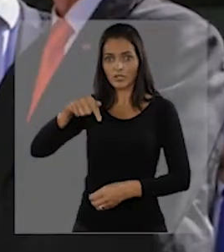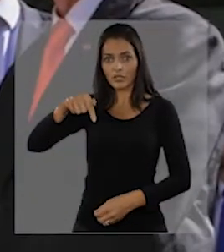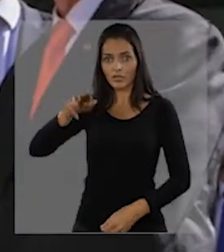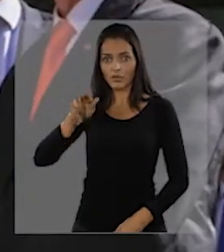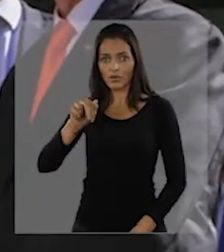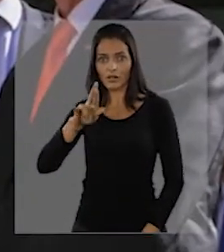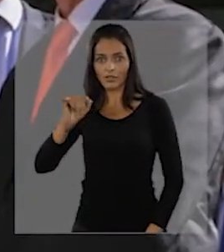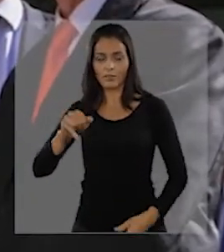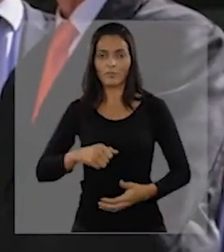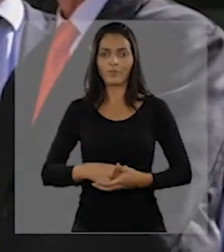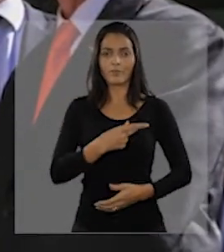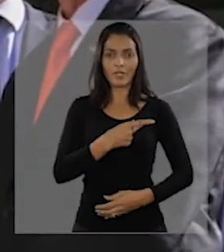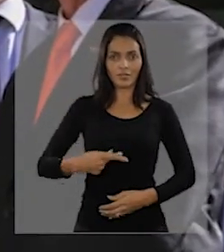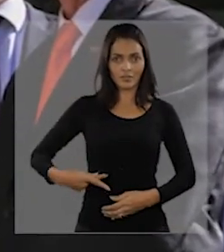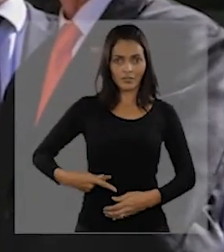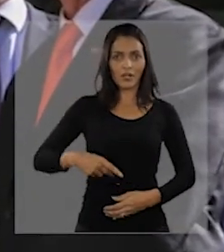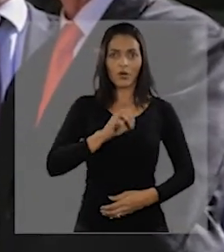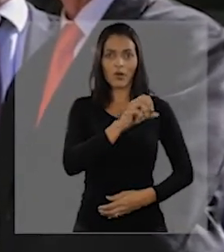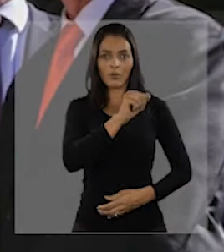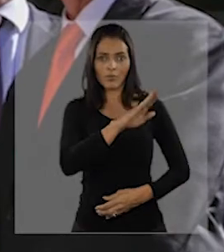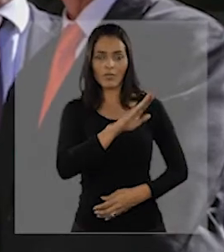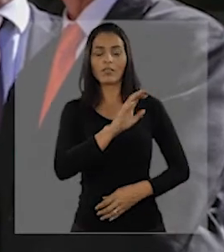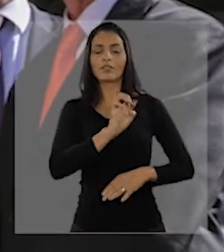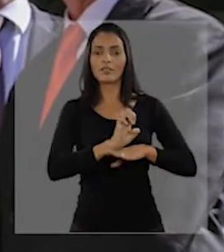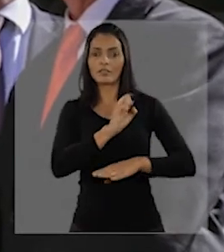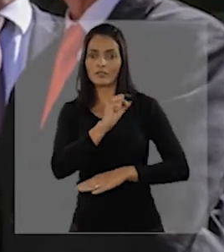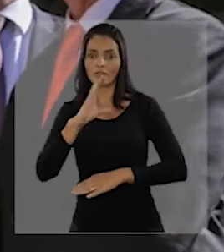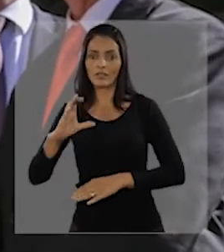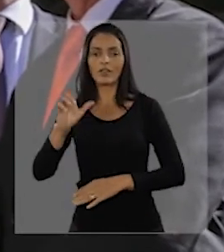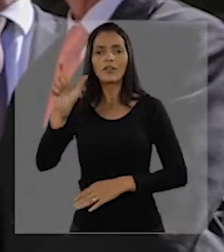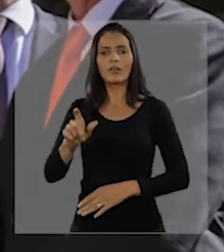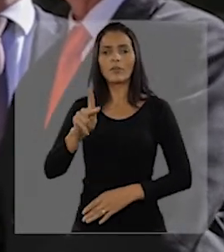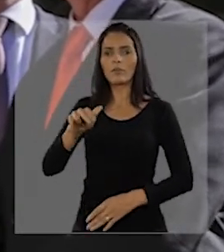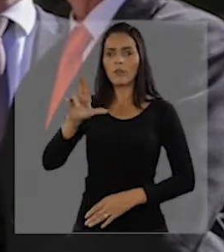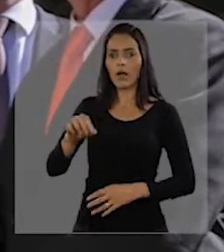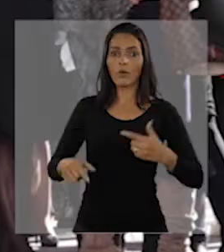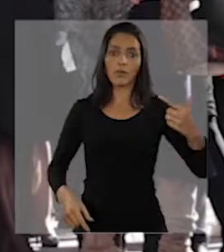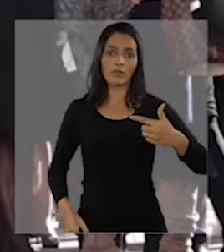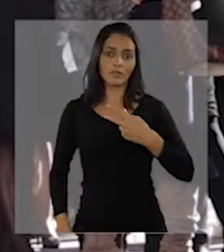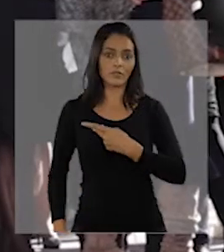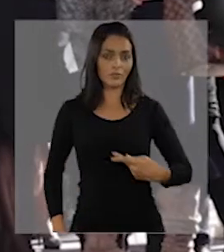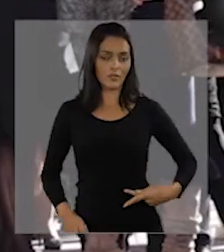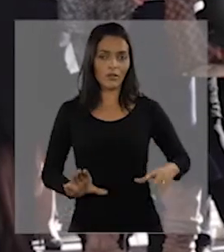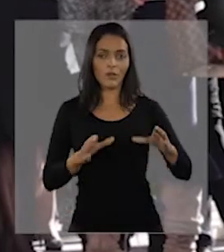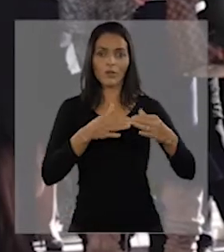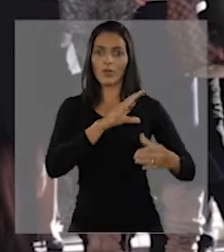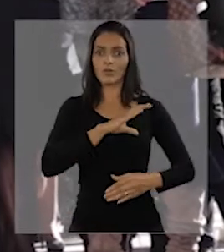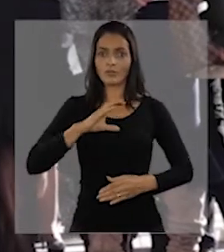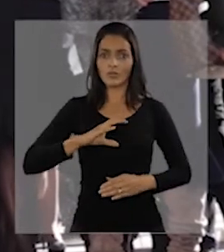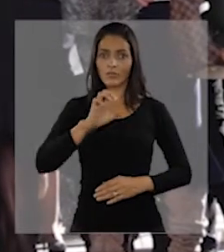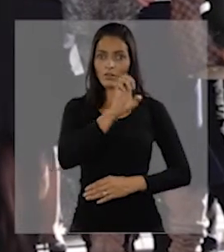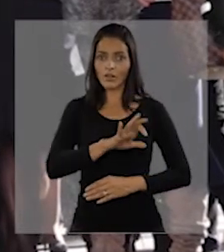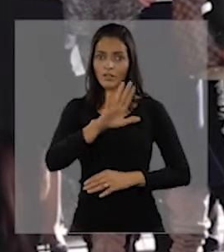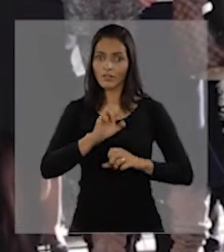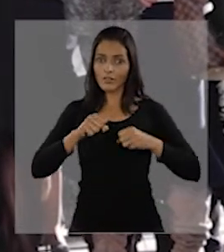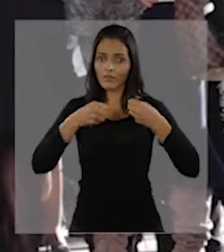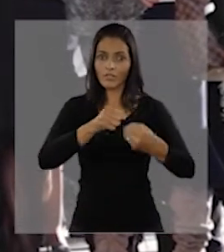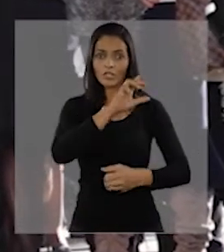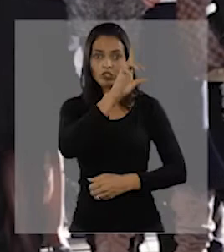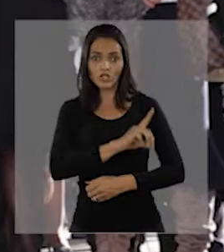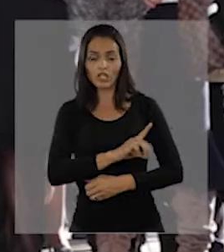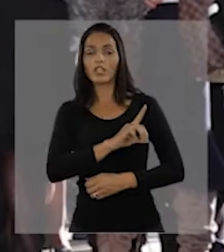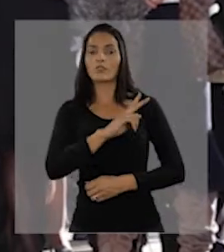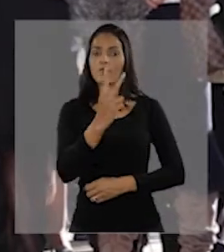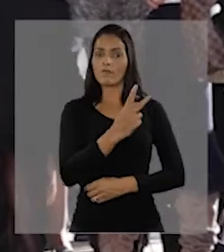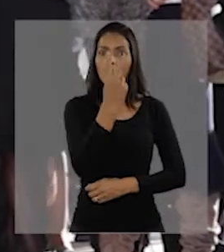O presidente da seccional catarinense da OAB, Paulo Marcondes Brincas, e o vice-presidente da Comissão Nacional de Defesa das